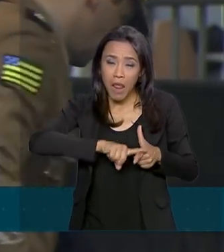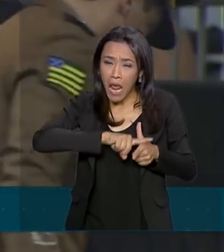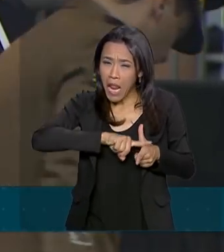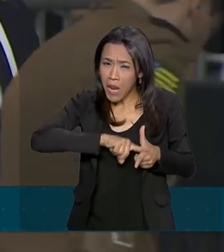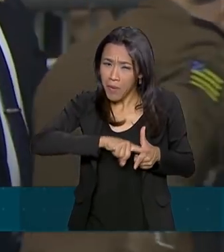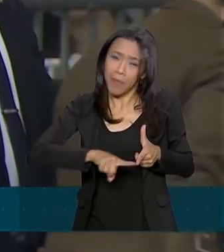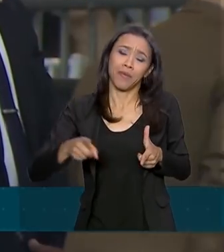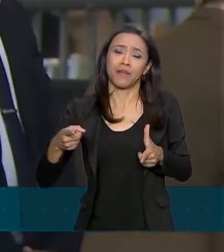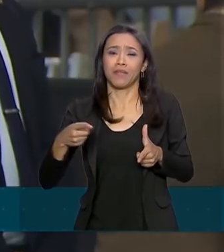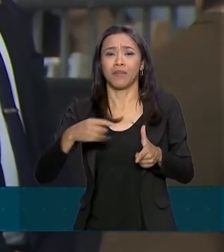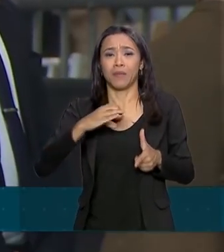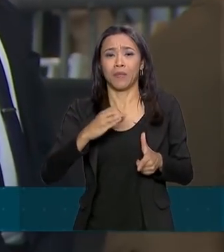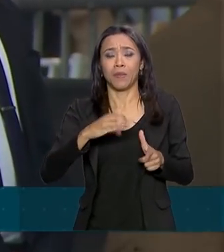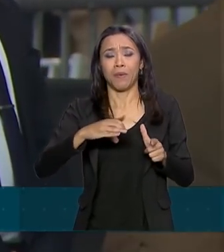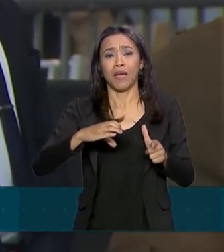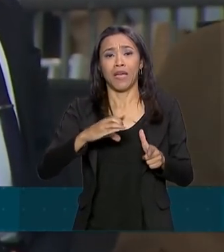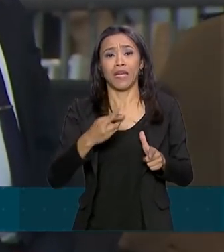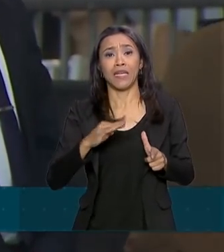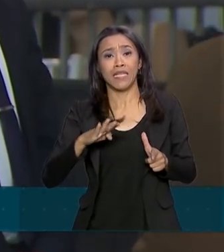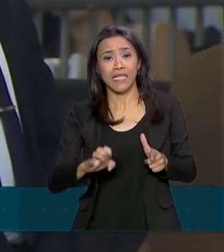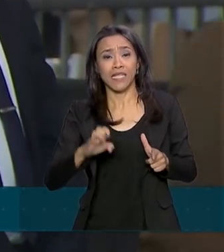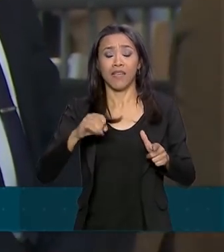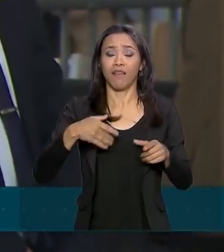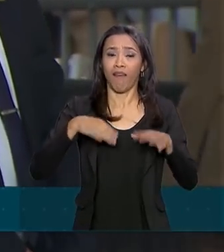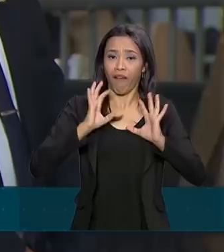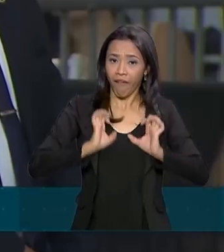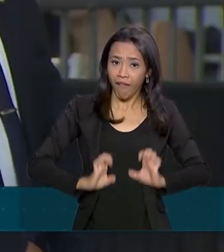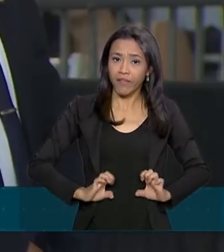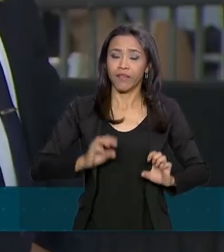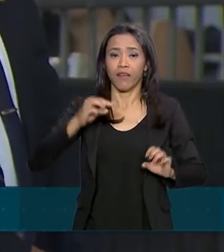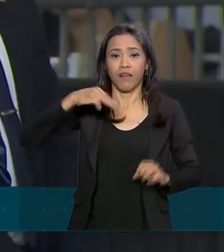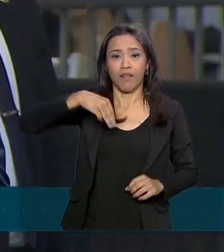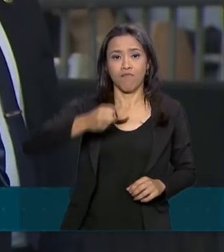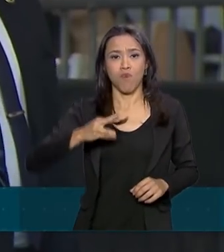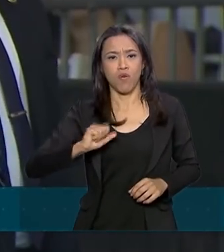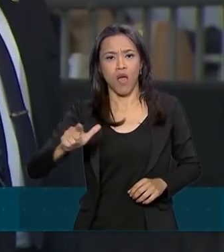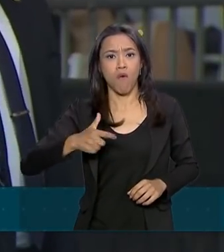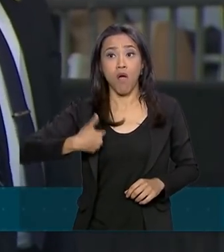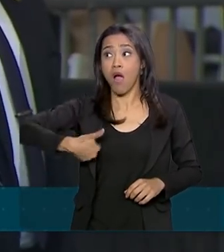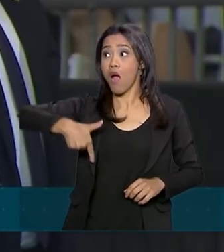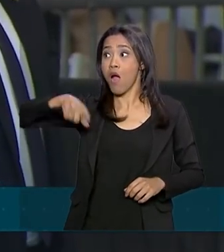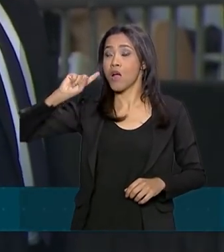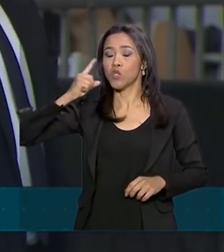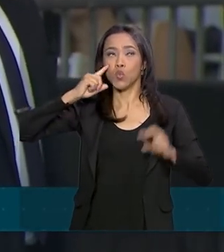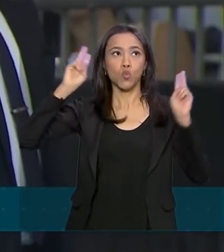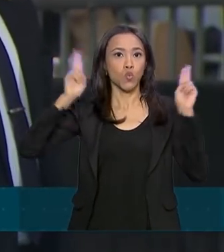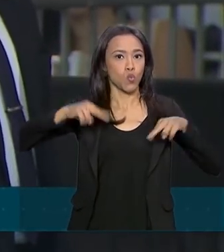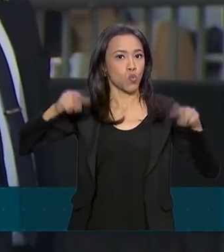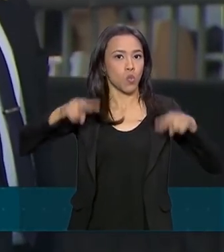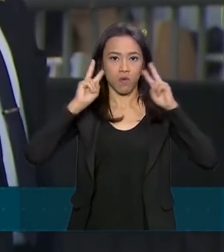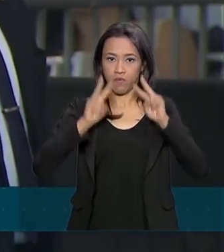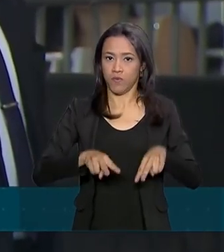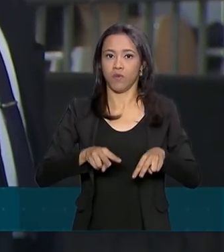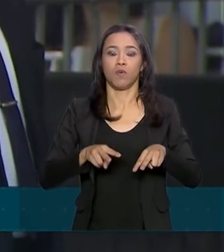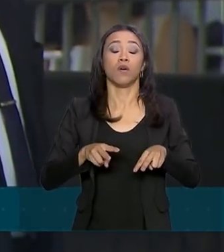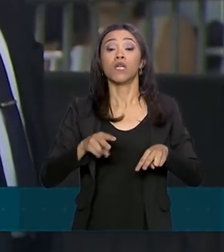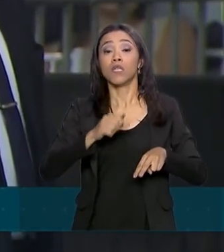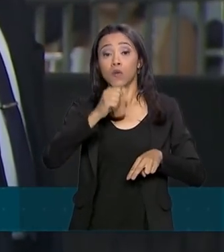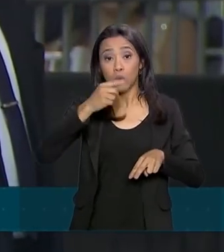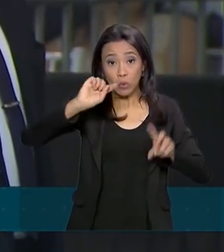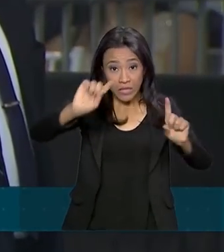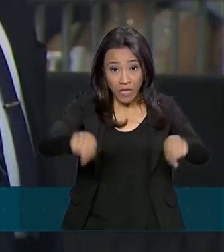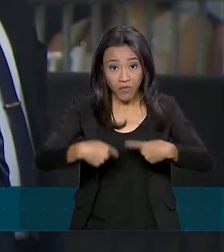e moral nunca visto na história do Brasil. O desafio que nós temos pela frente